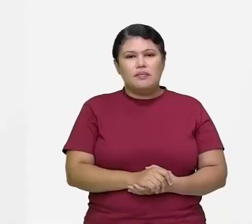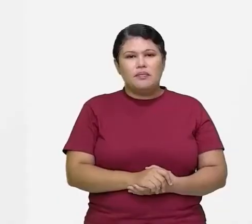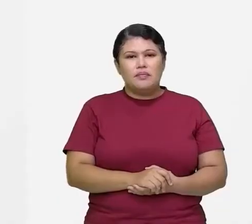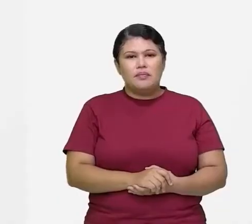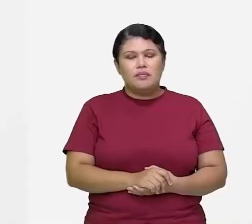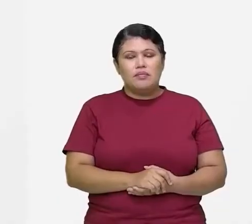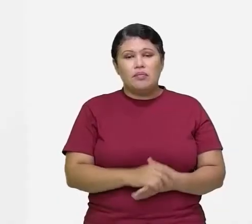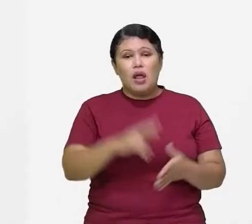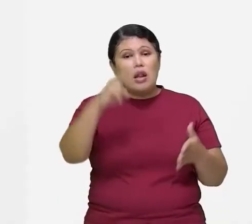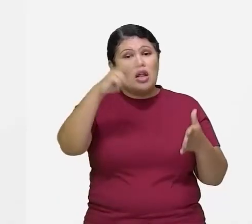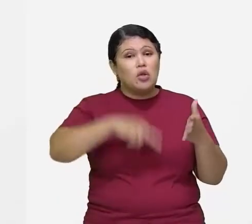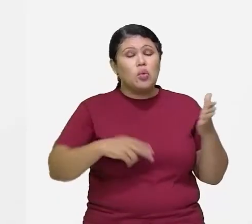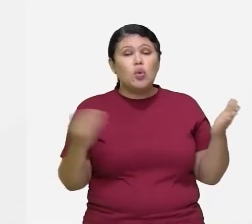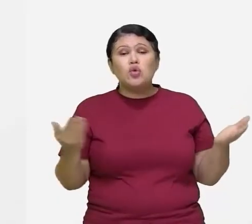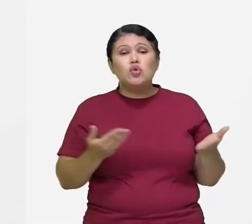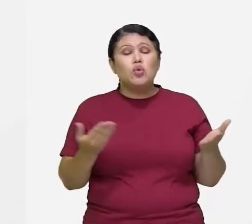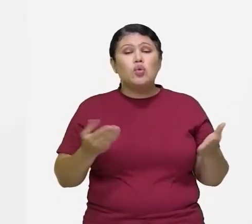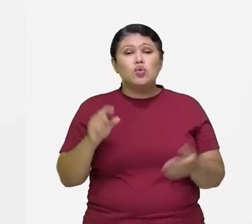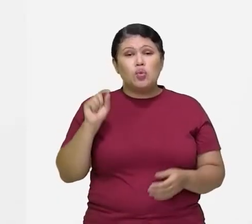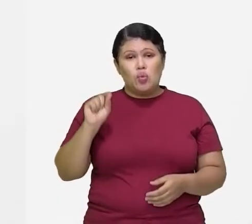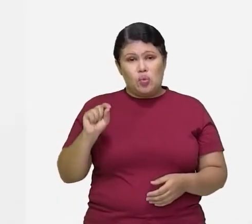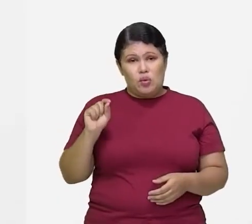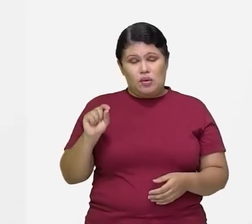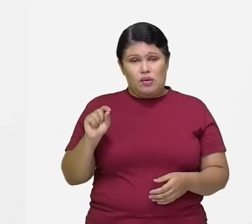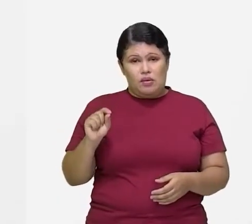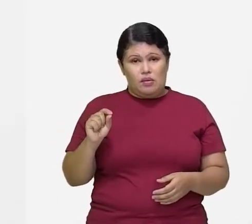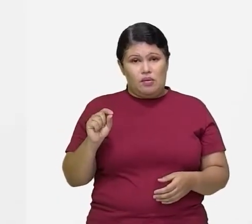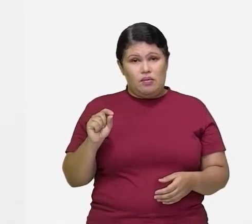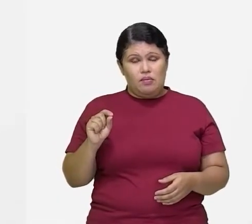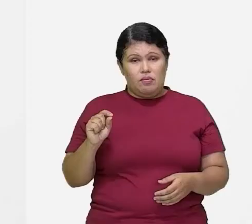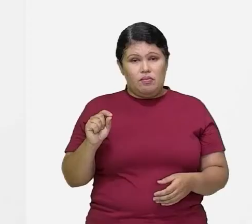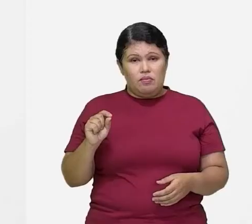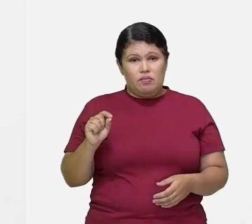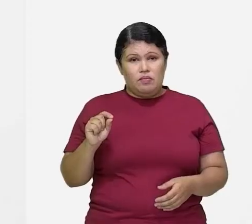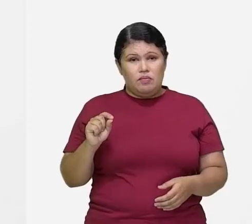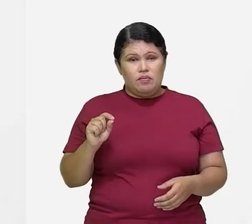A leitura de hoje vai ser sobre